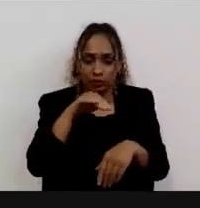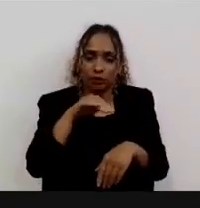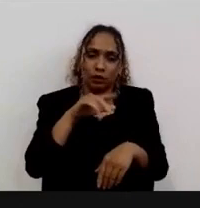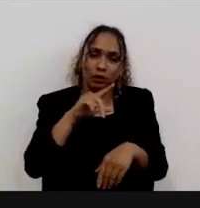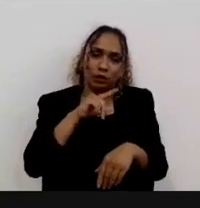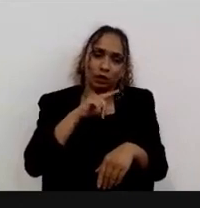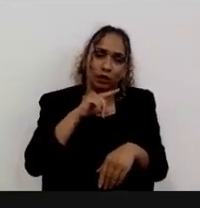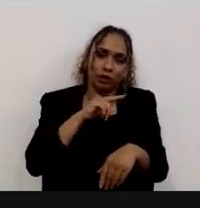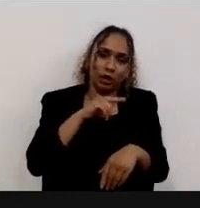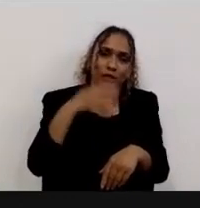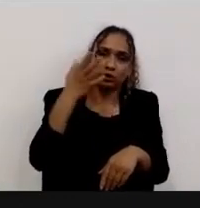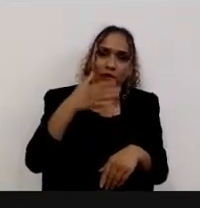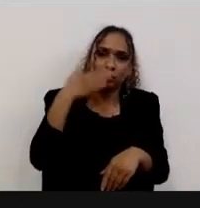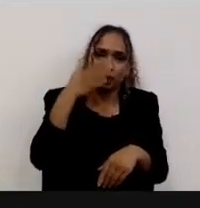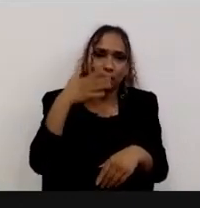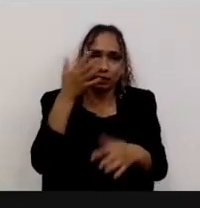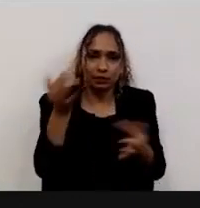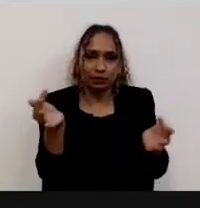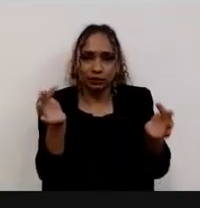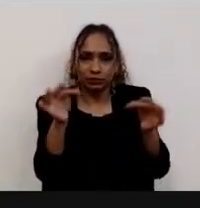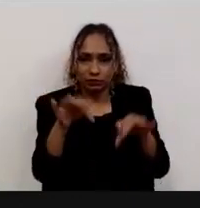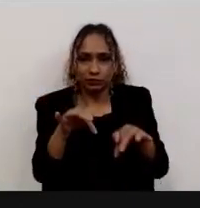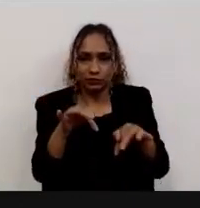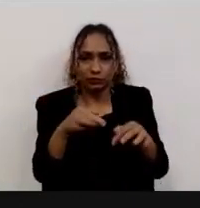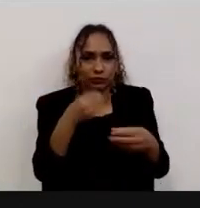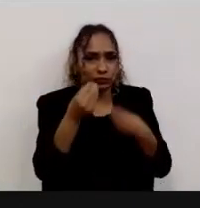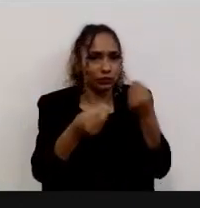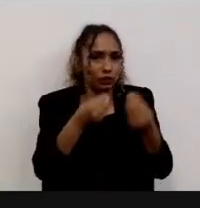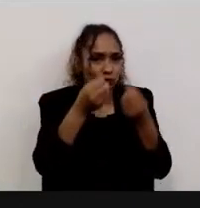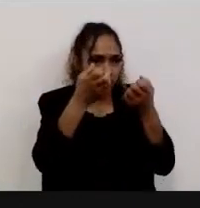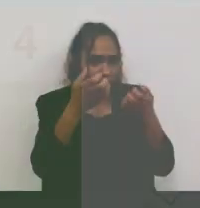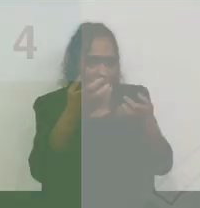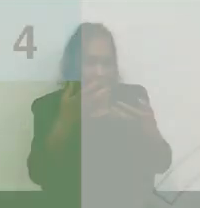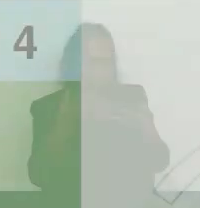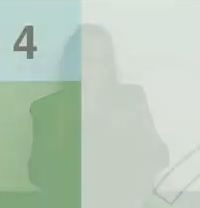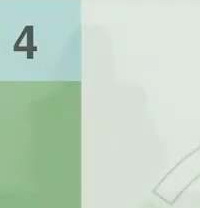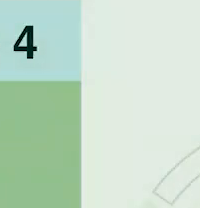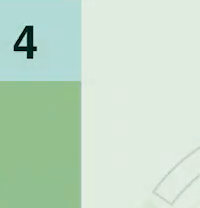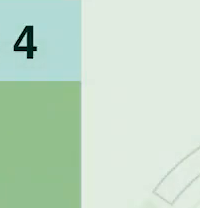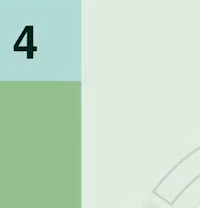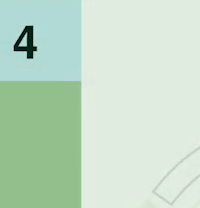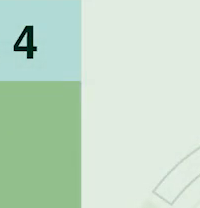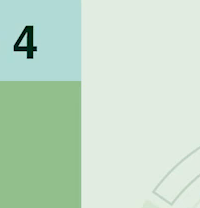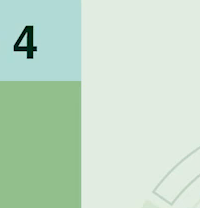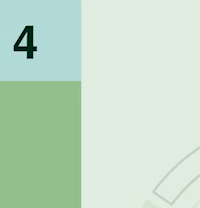palestra de encerramento, Como inovar na gestão de pessoas na área pública.